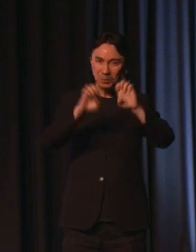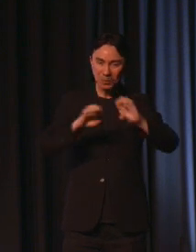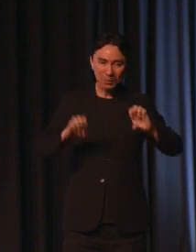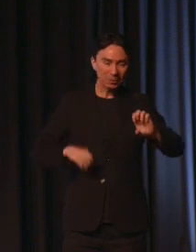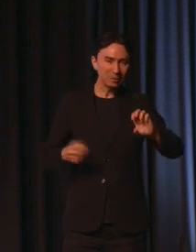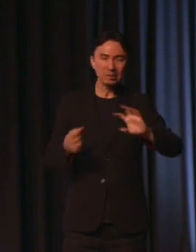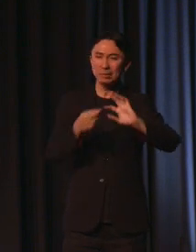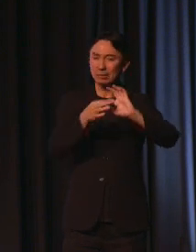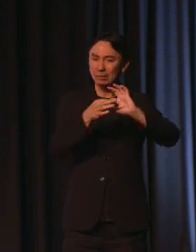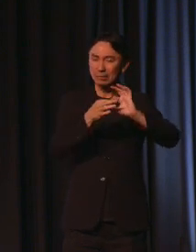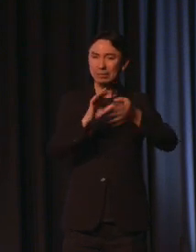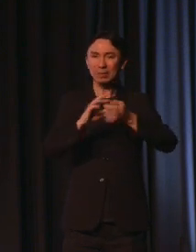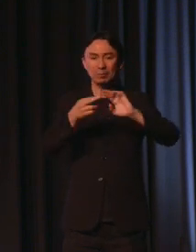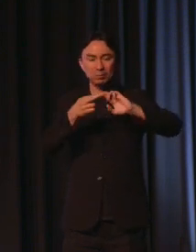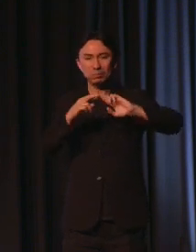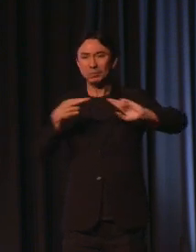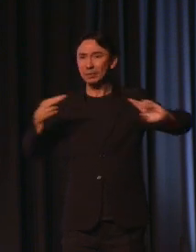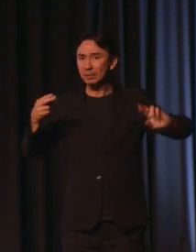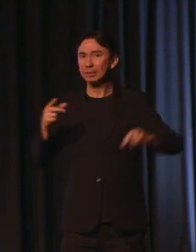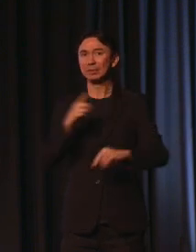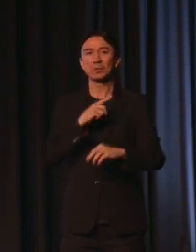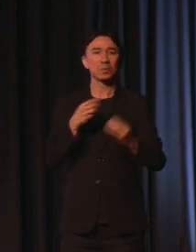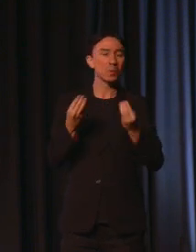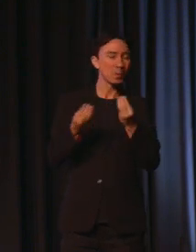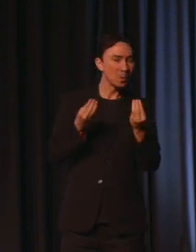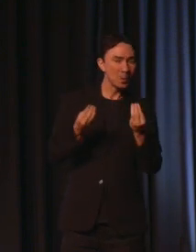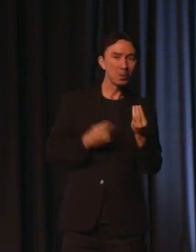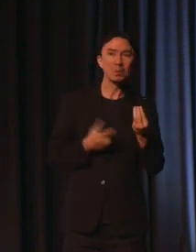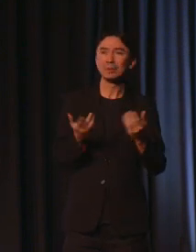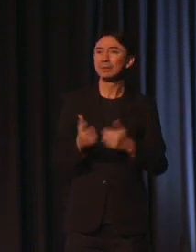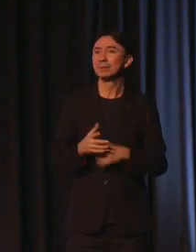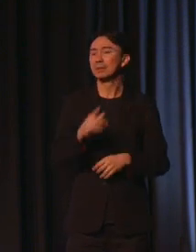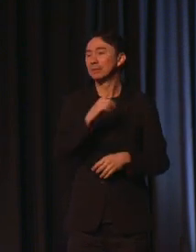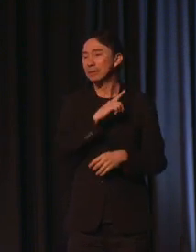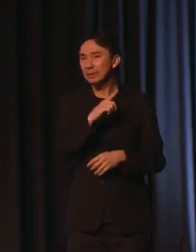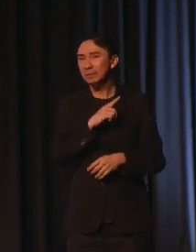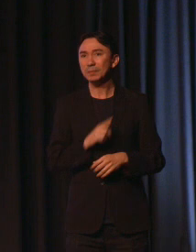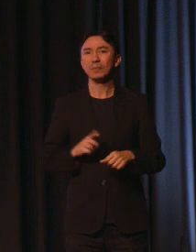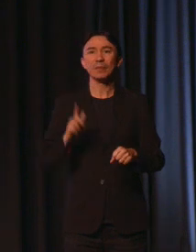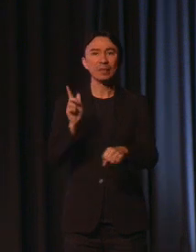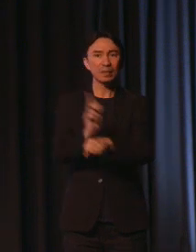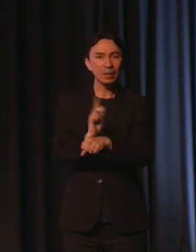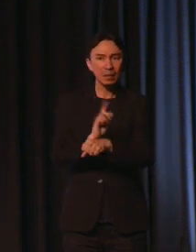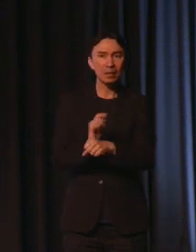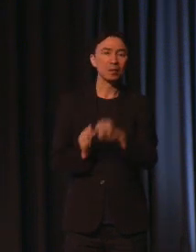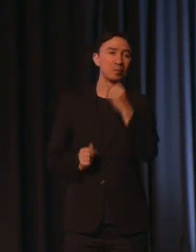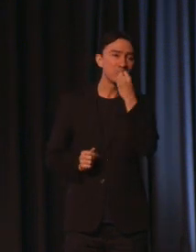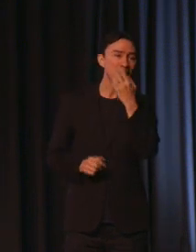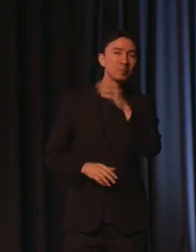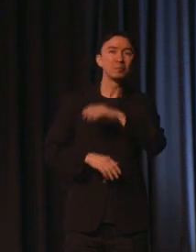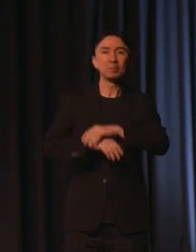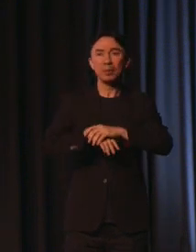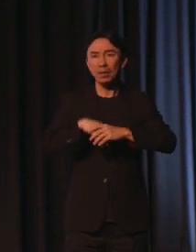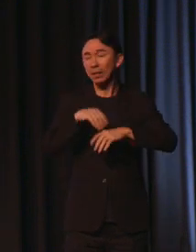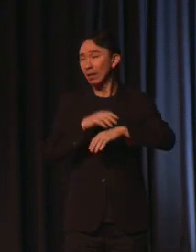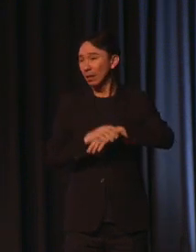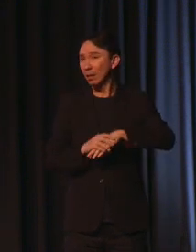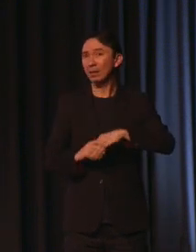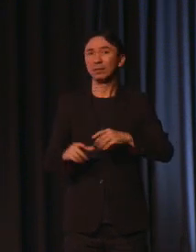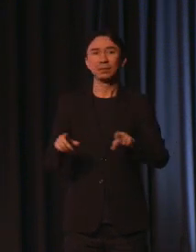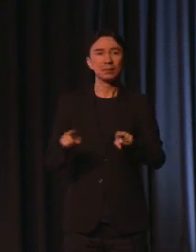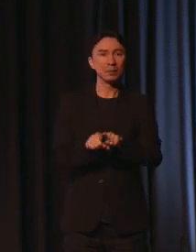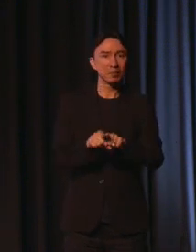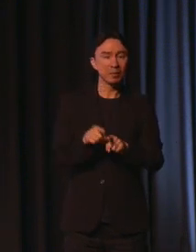melhor o laboratório ali, qualificação da atenção, boas práticas da gestão, treinamento dos pacientes, né, que já